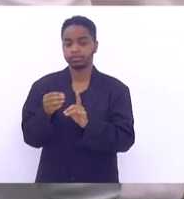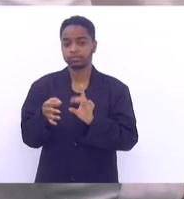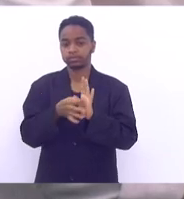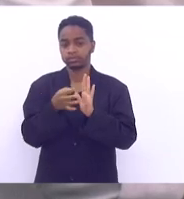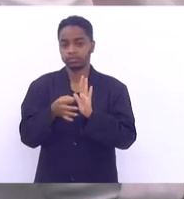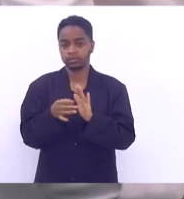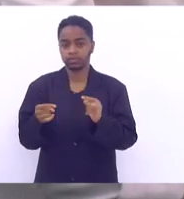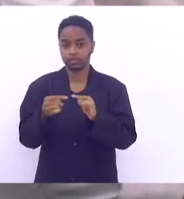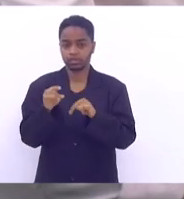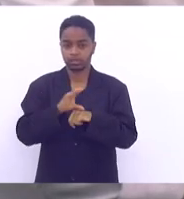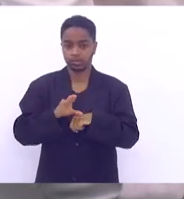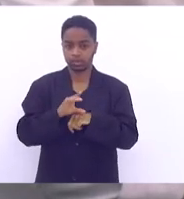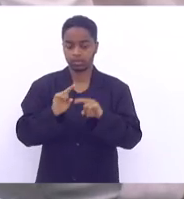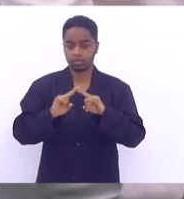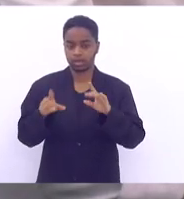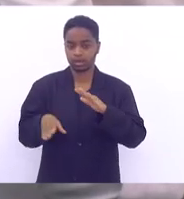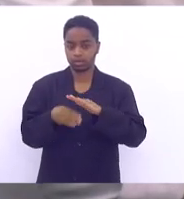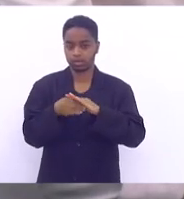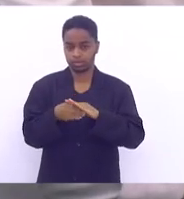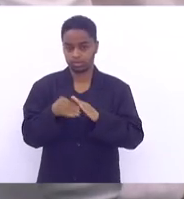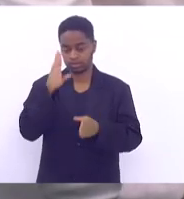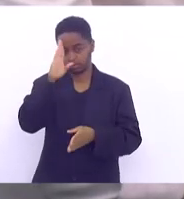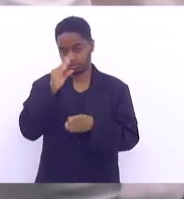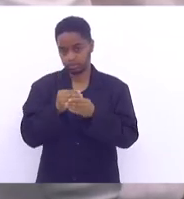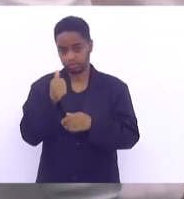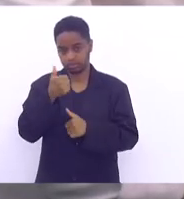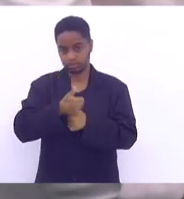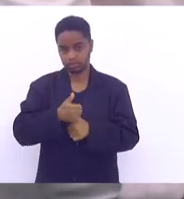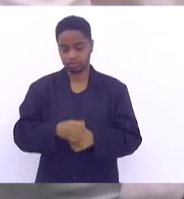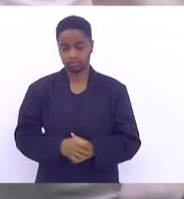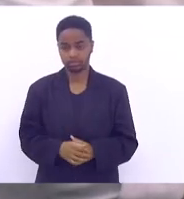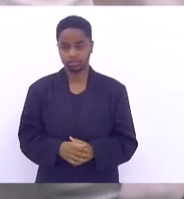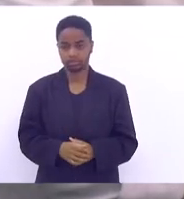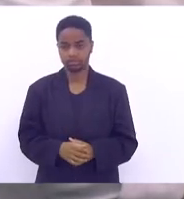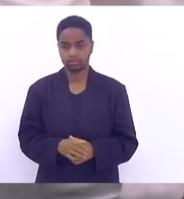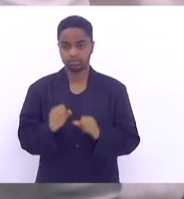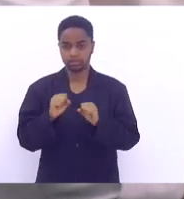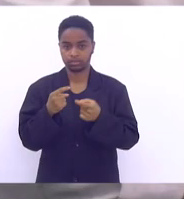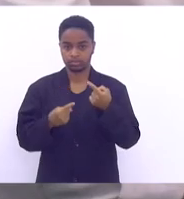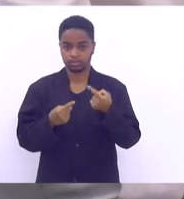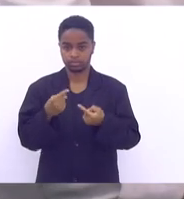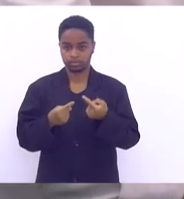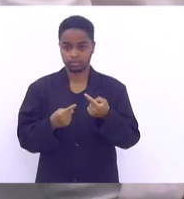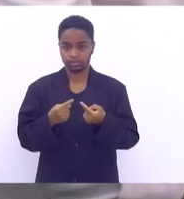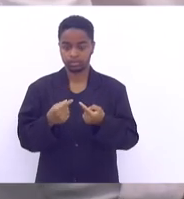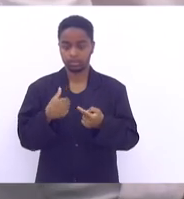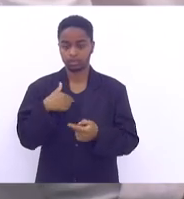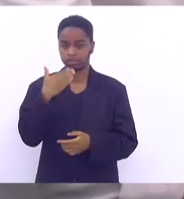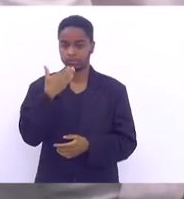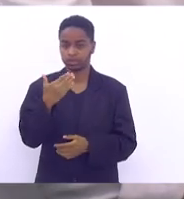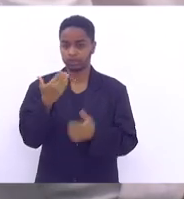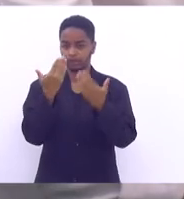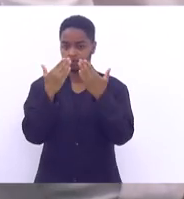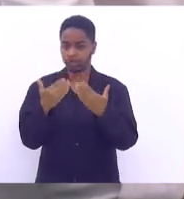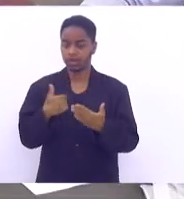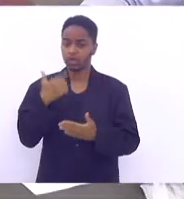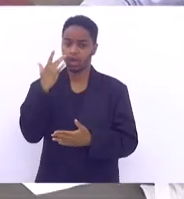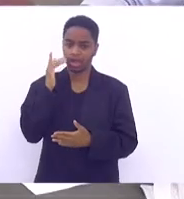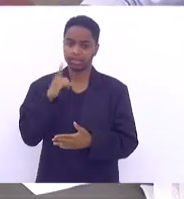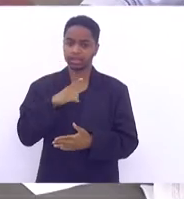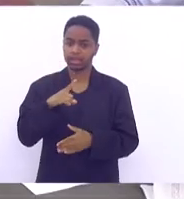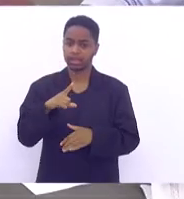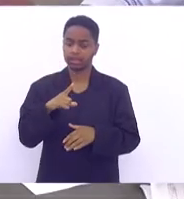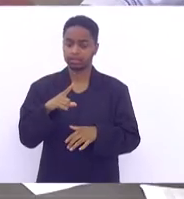constitucionalidade com emendas, concluindo por substitutivo. Em discussão. Tendo vista, presidente, eu acho que já tem uma lei de minha